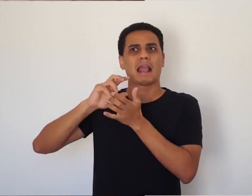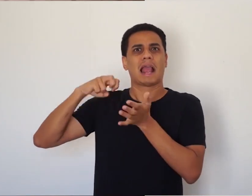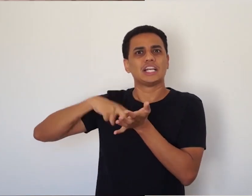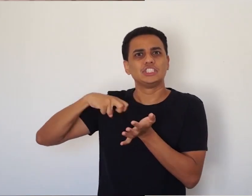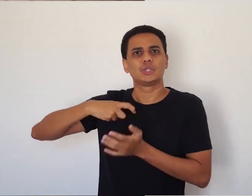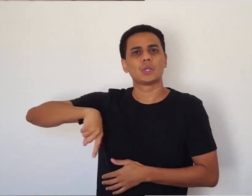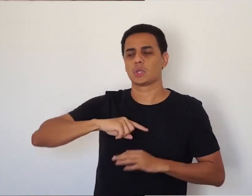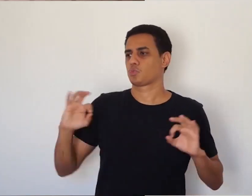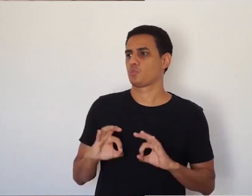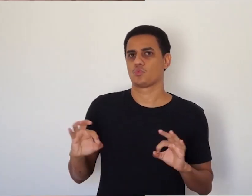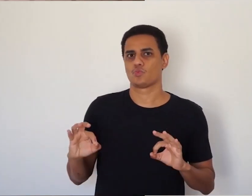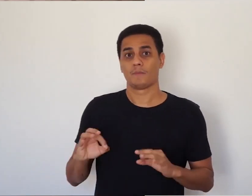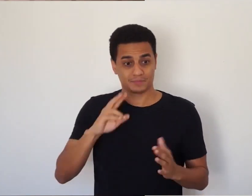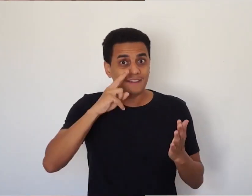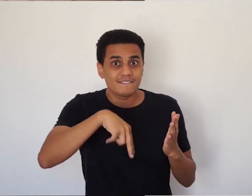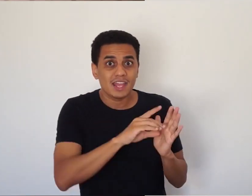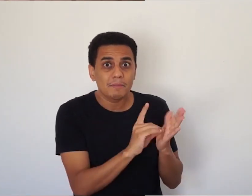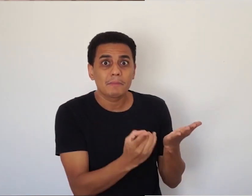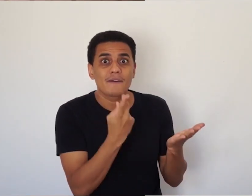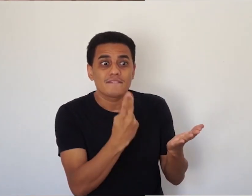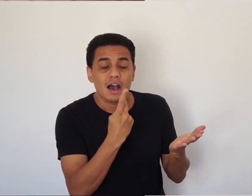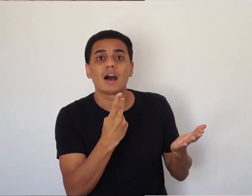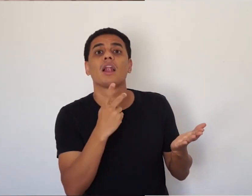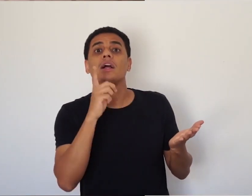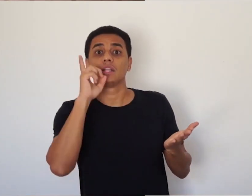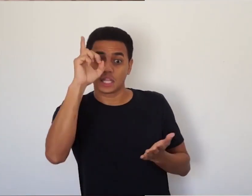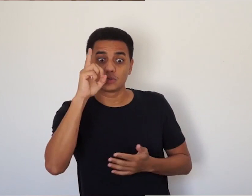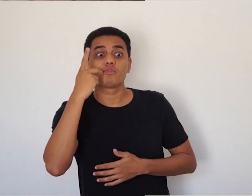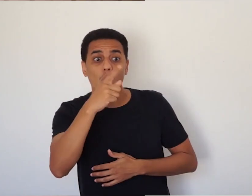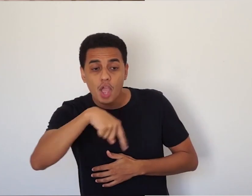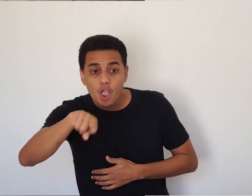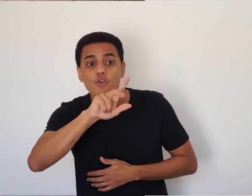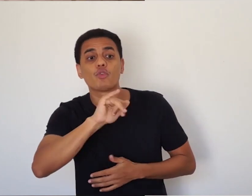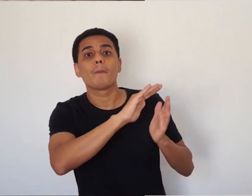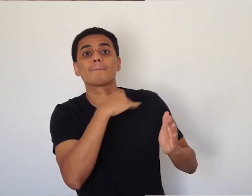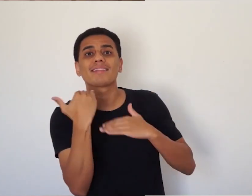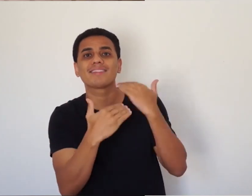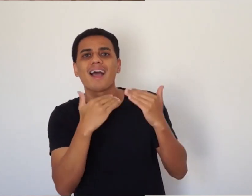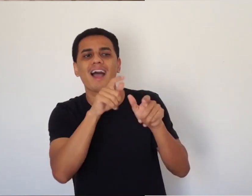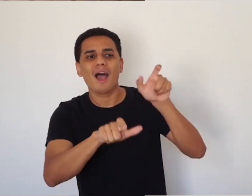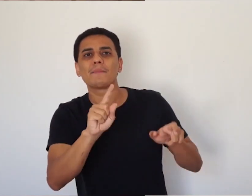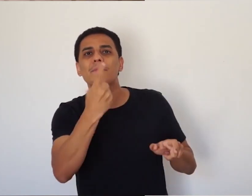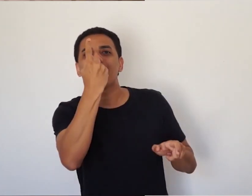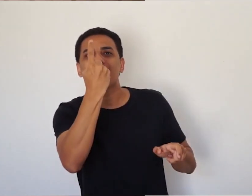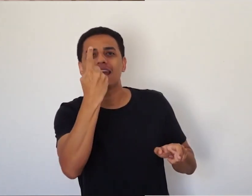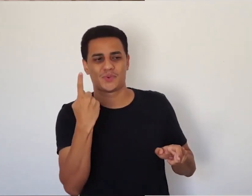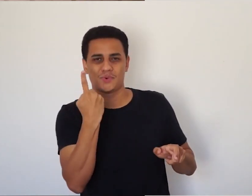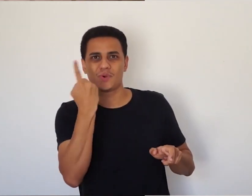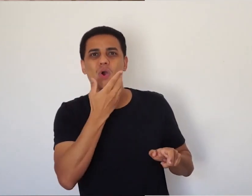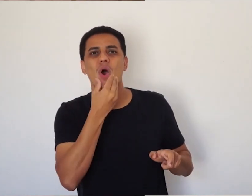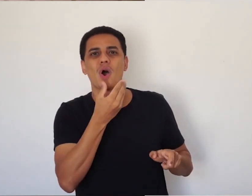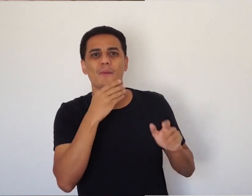versículo 12:12. Naquela mesma noite passarei pelo Egito e matarei todos os primogênitos, tanto dos homens como dos animais, e executarei